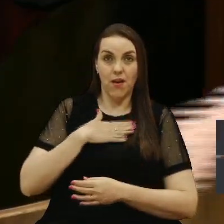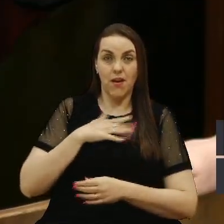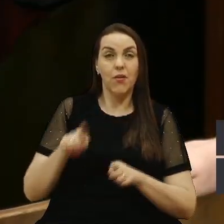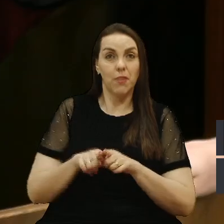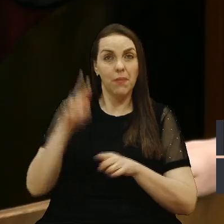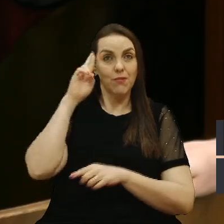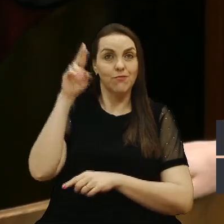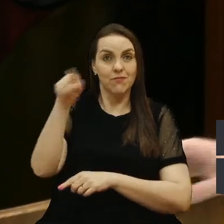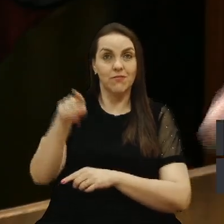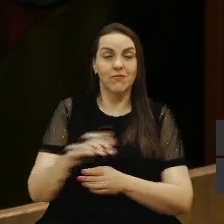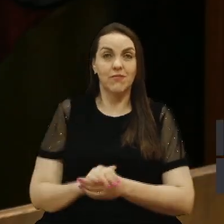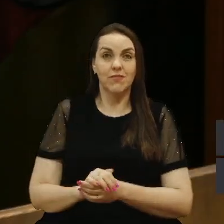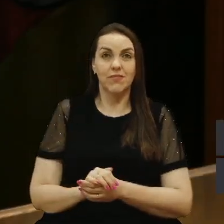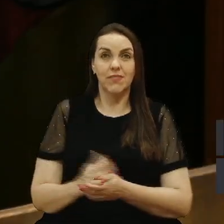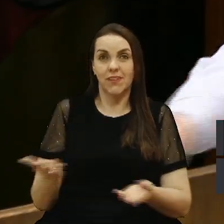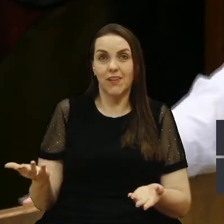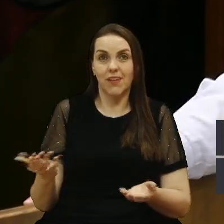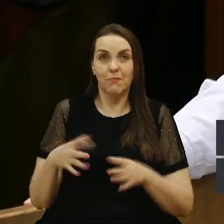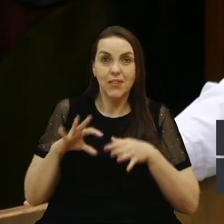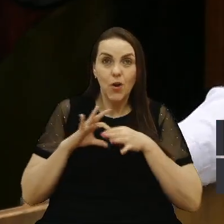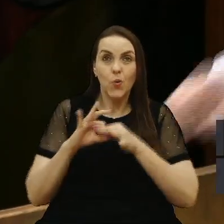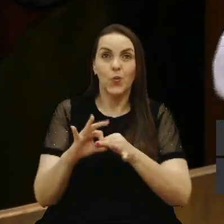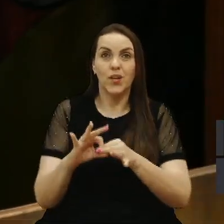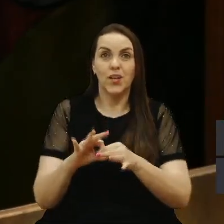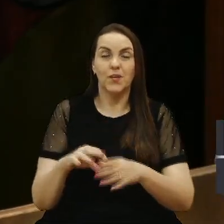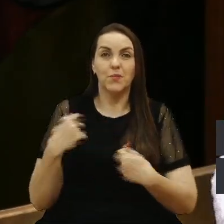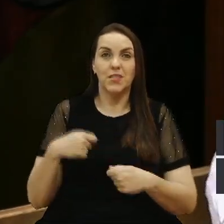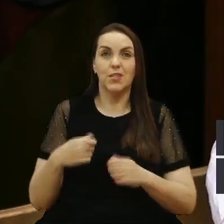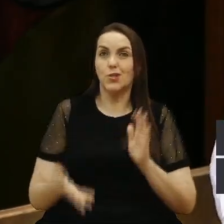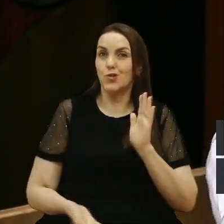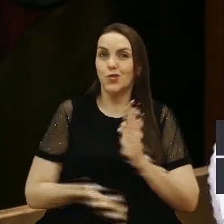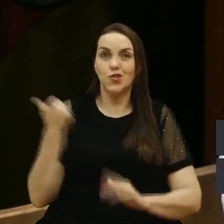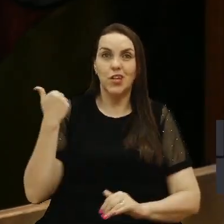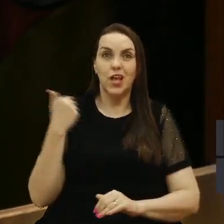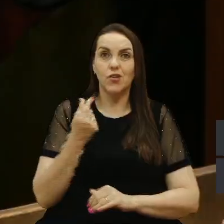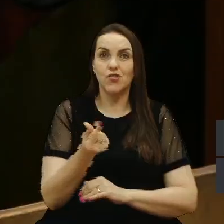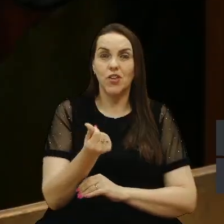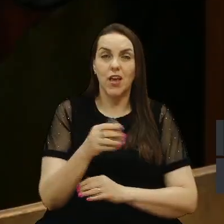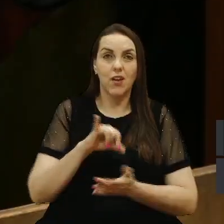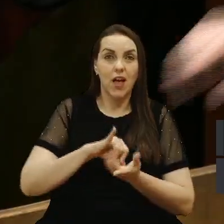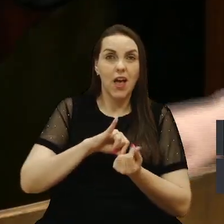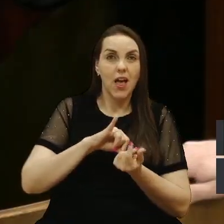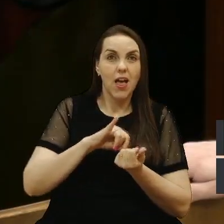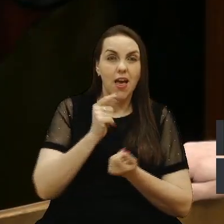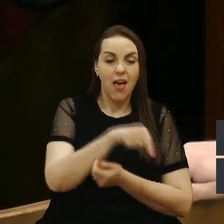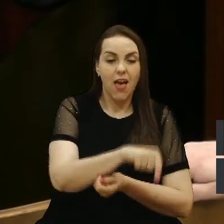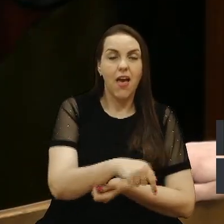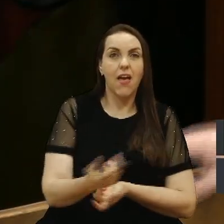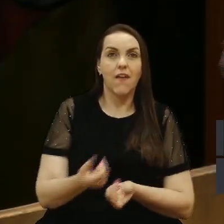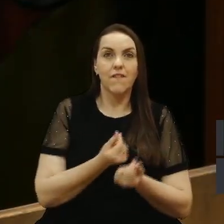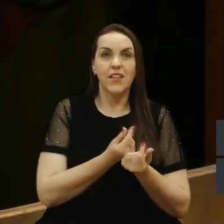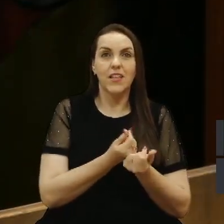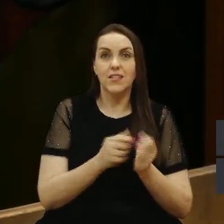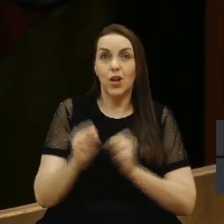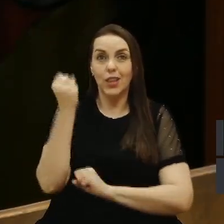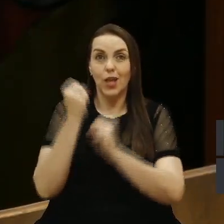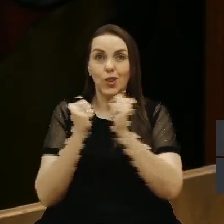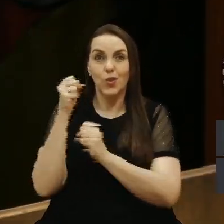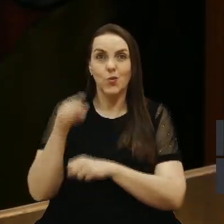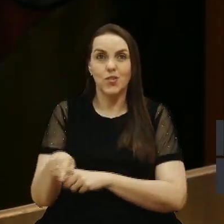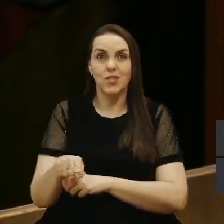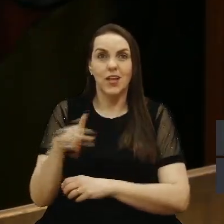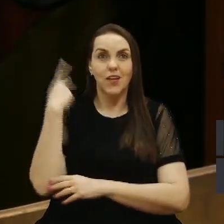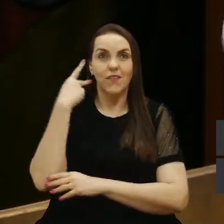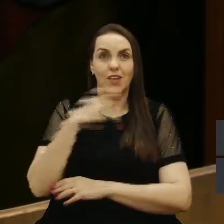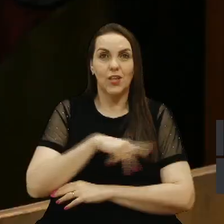empresário também. A gente precisa se unir para tirar dinheiro do capital financeiro e botar no capital industrial, para que o vereador Pedro tome